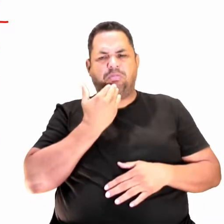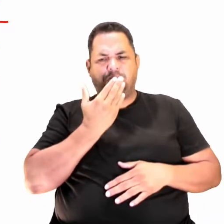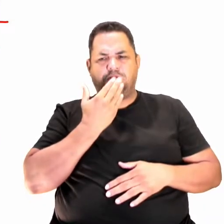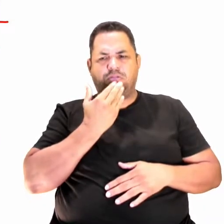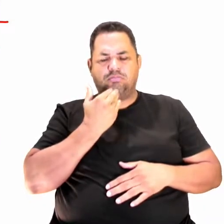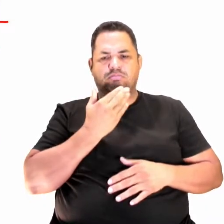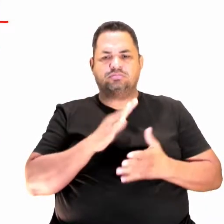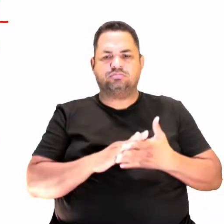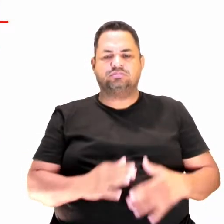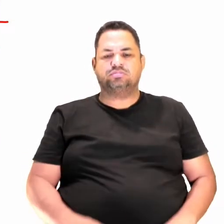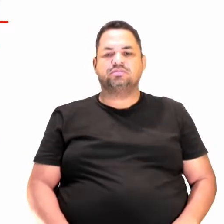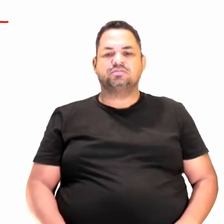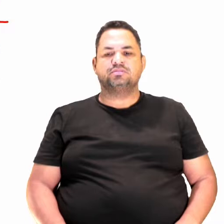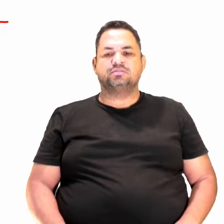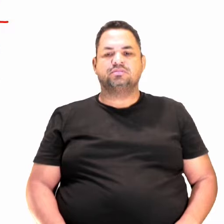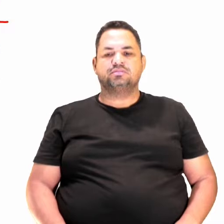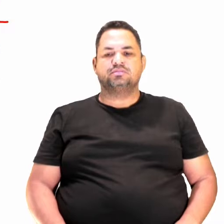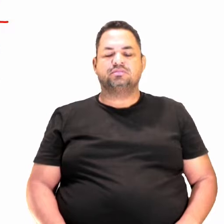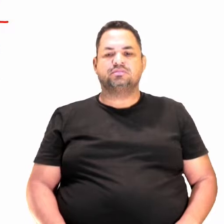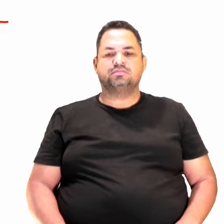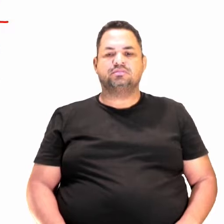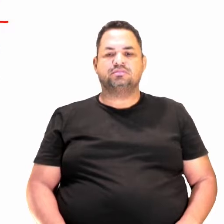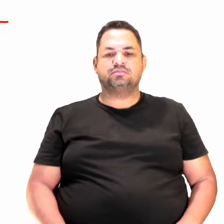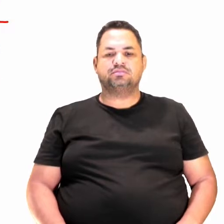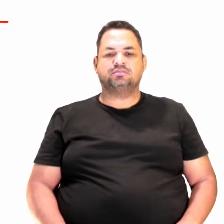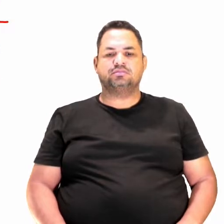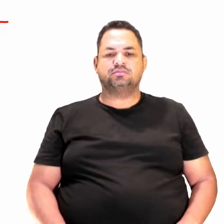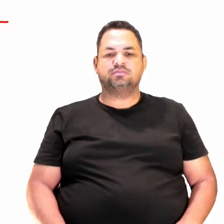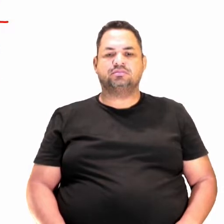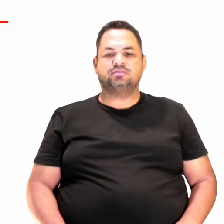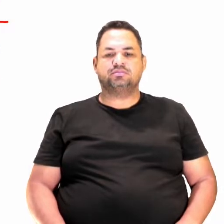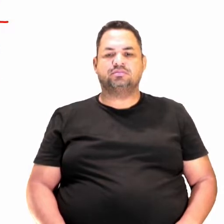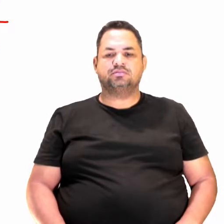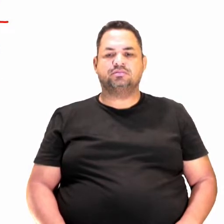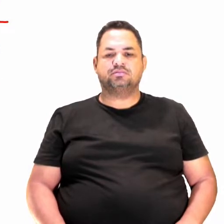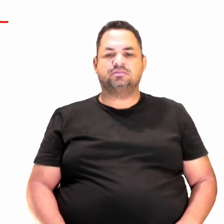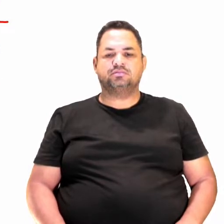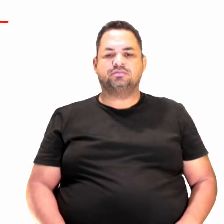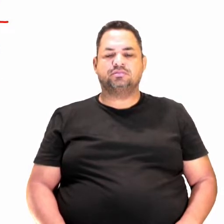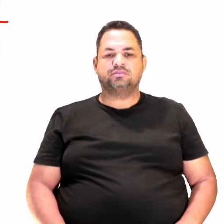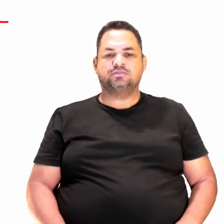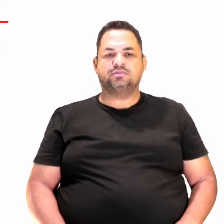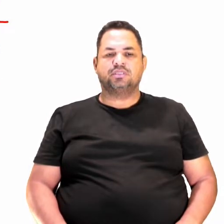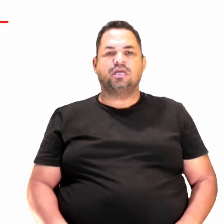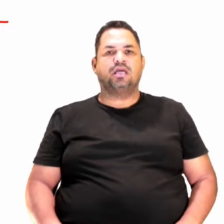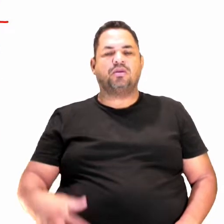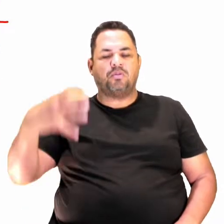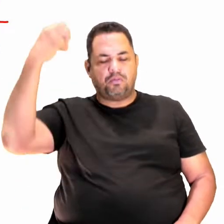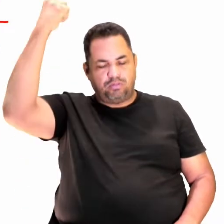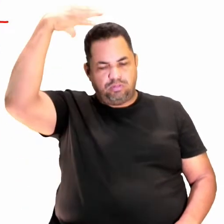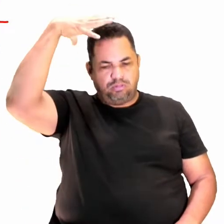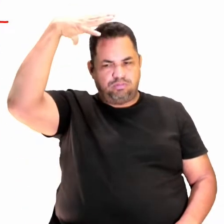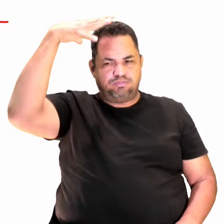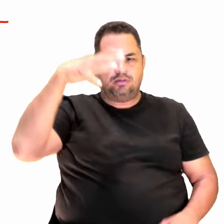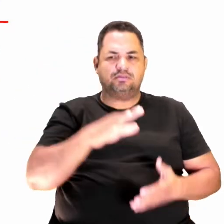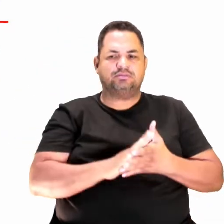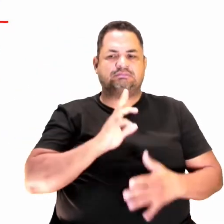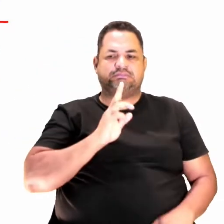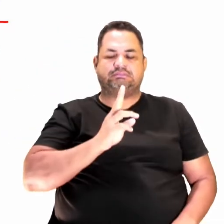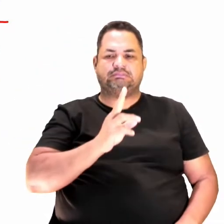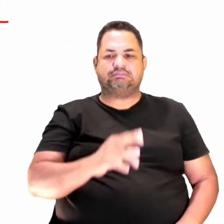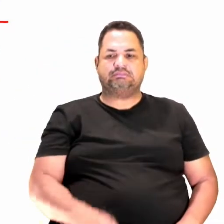binge eating, e o purging, que é a purgação, né? Aquela questão de você se culpar pra